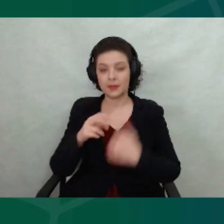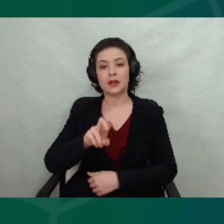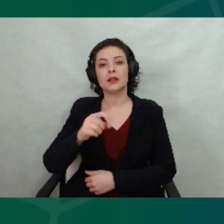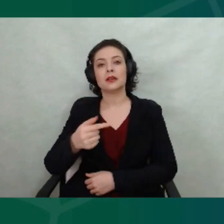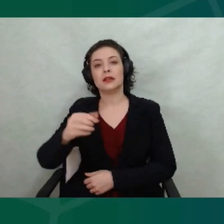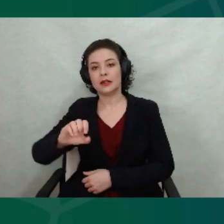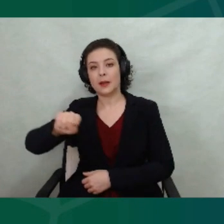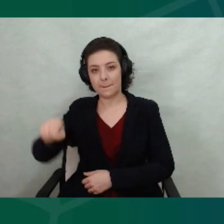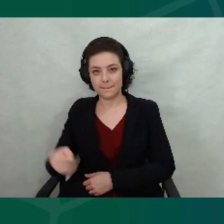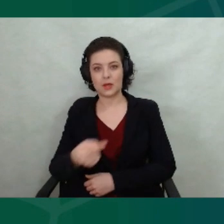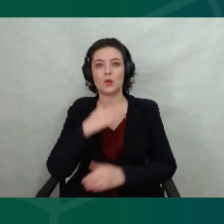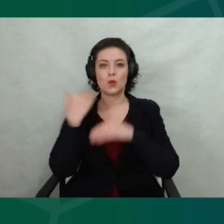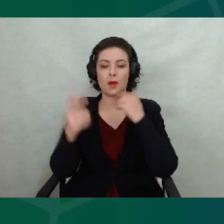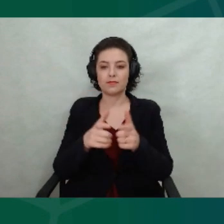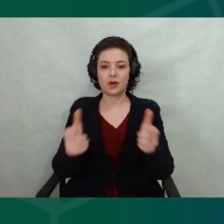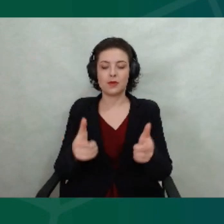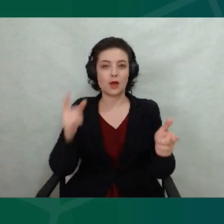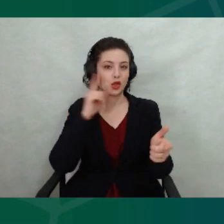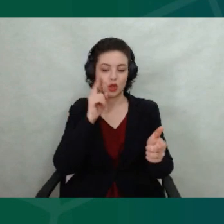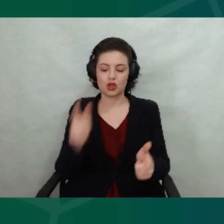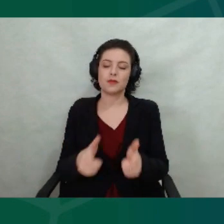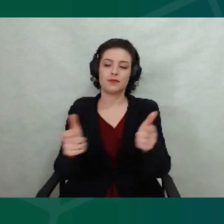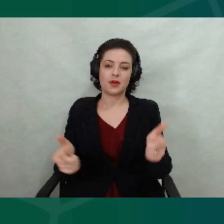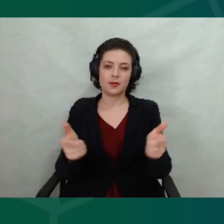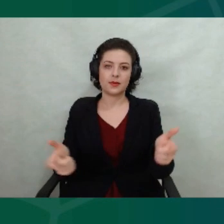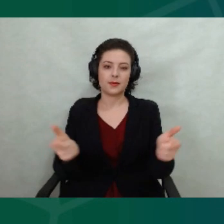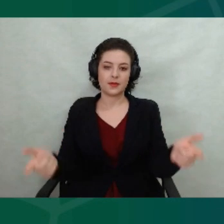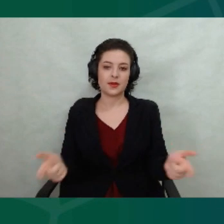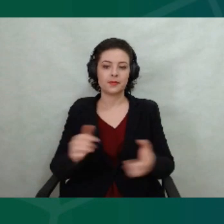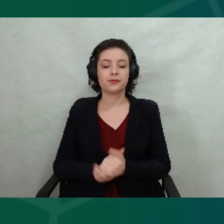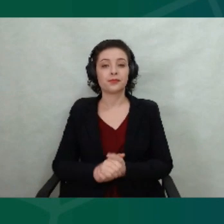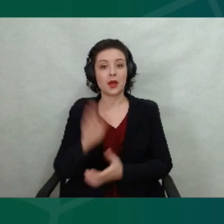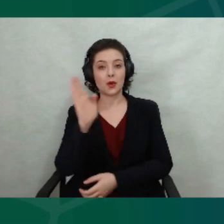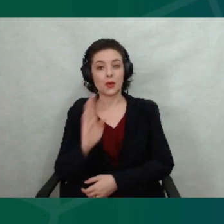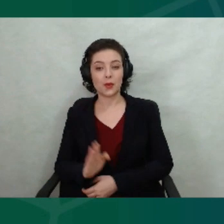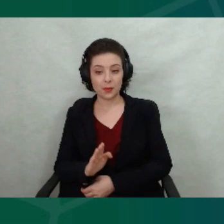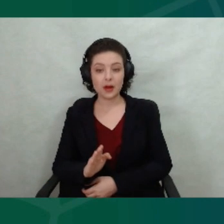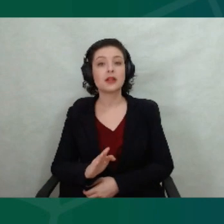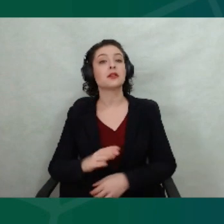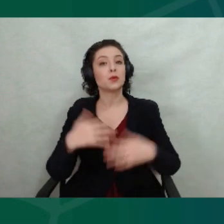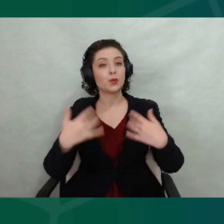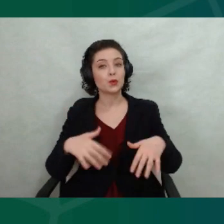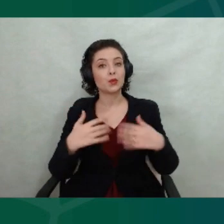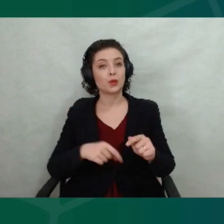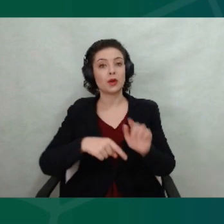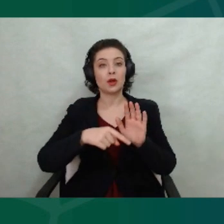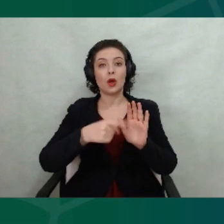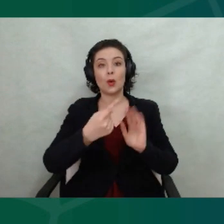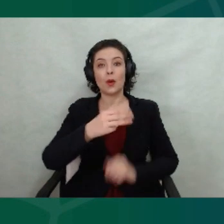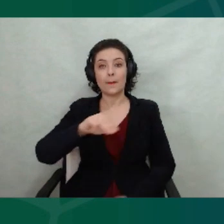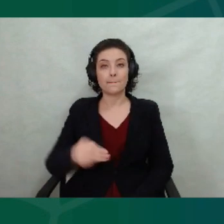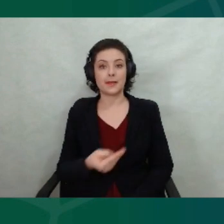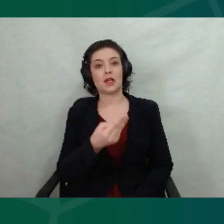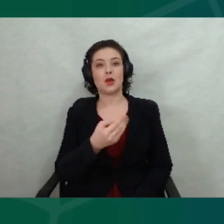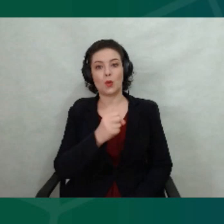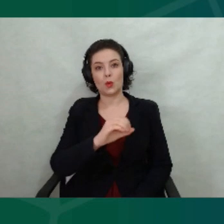dia. E o Brasil é um país extremamente acometido, com 1.800.000 casos e